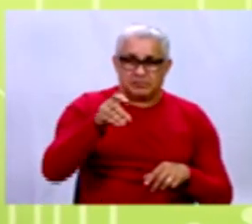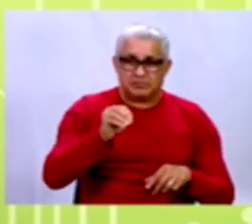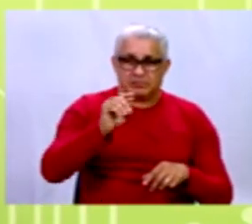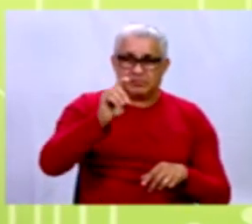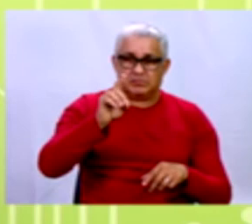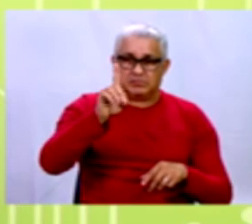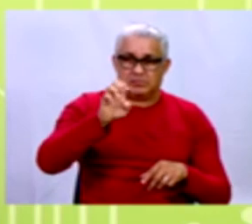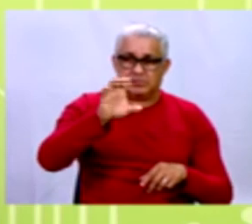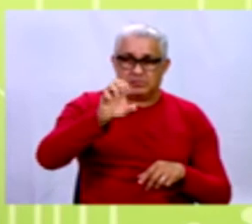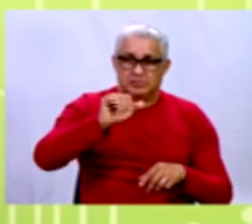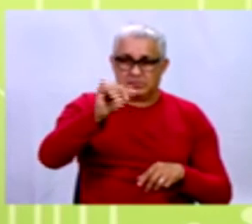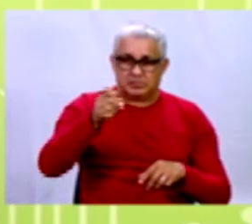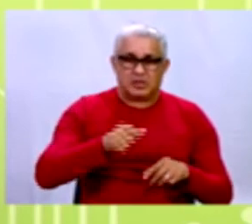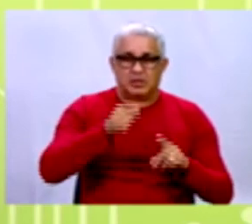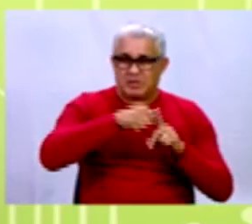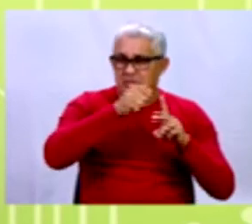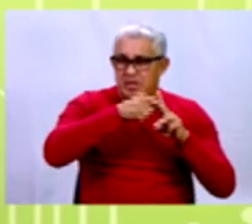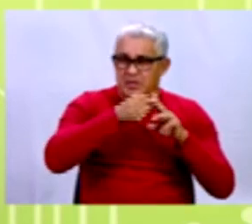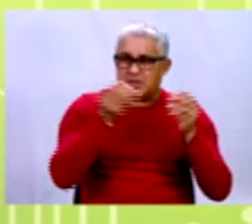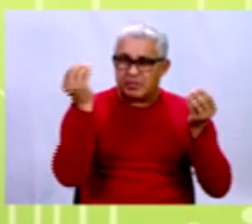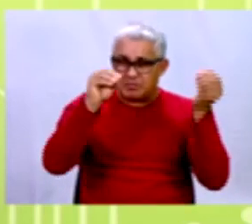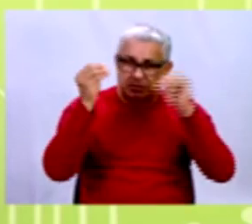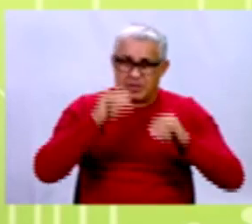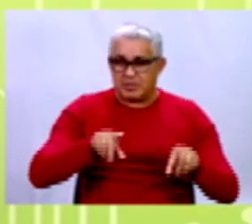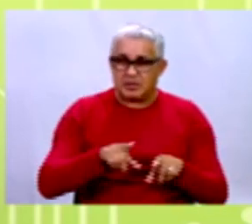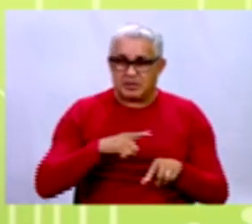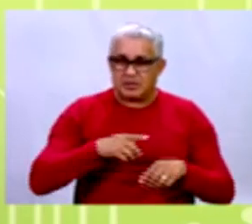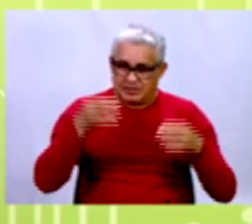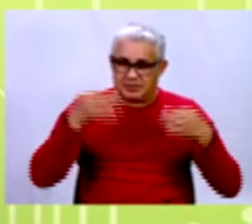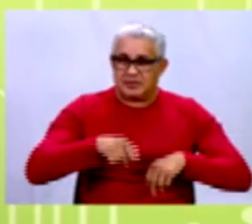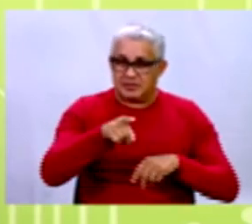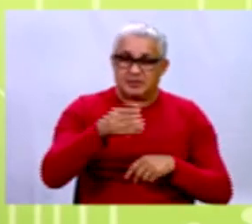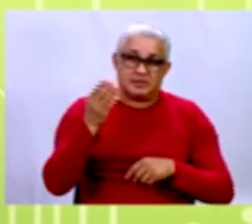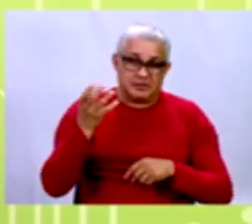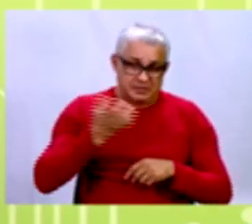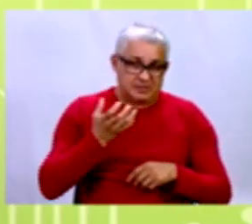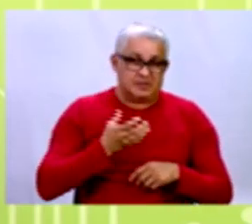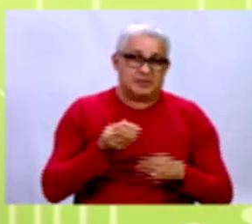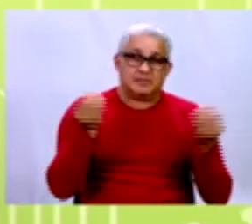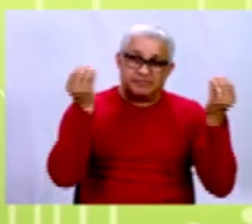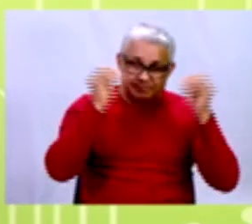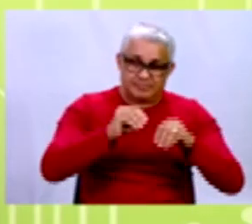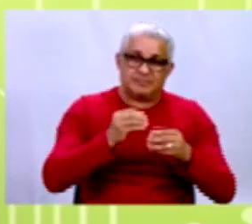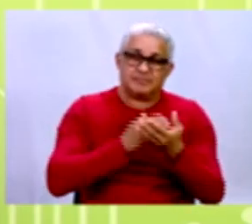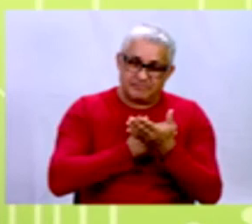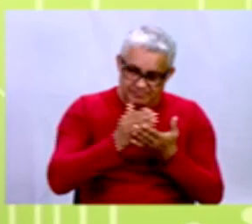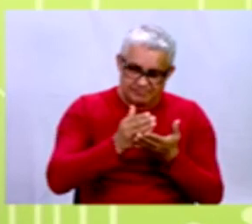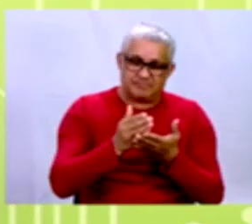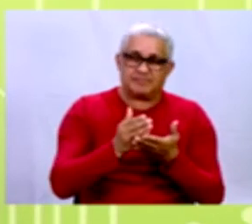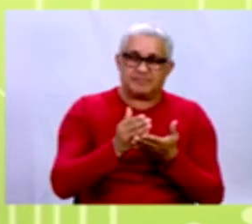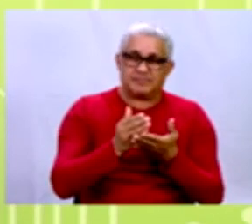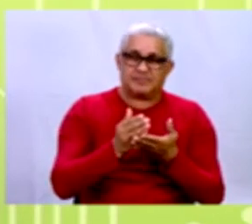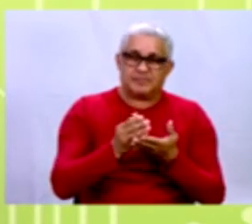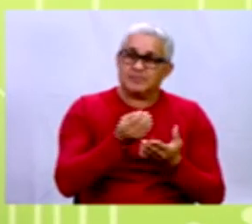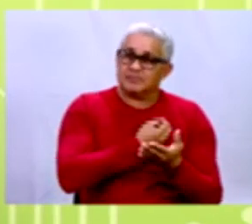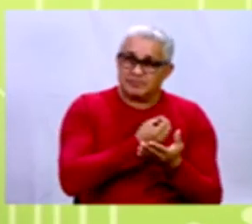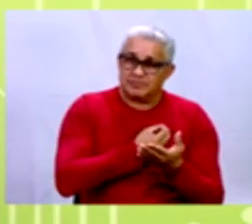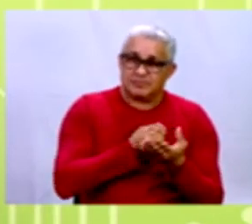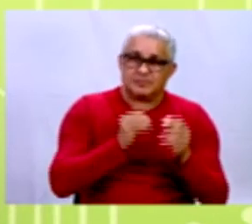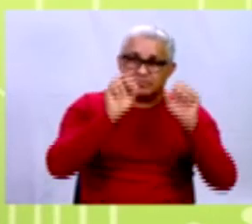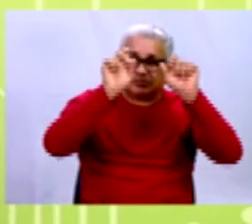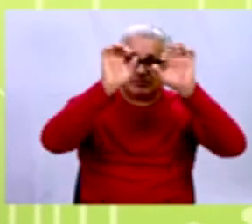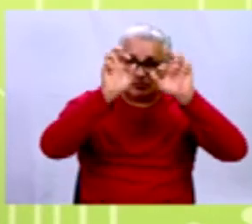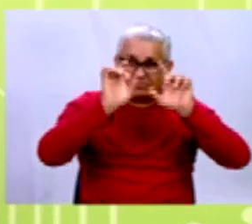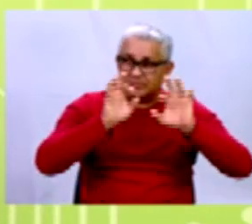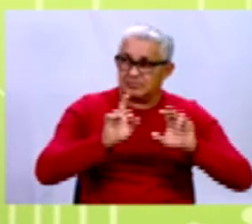vocês têm todo mês. E eu tenho certeza que vocês vão querer colocar os números, já que começou a fazer o fluxo, mas colocar os números por mais que